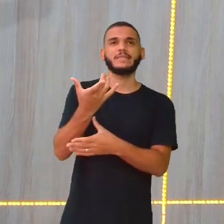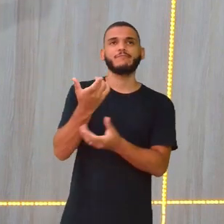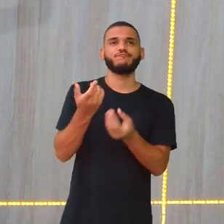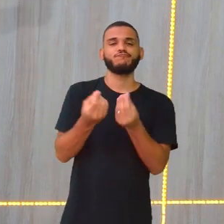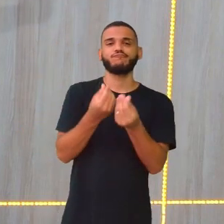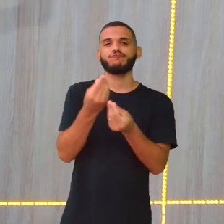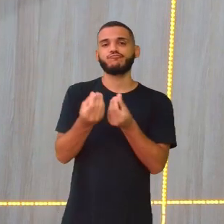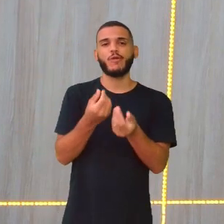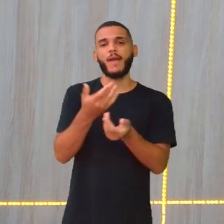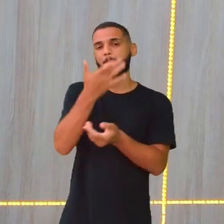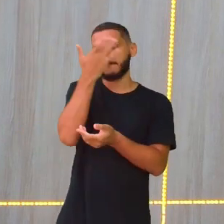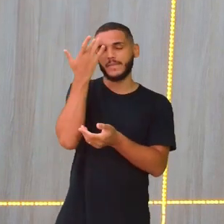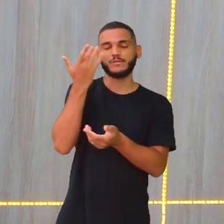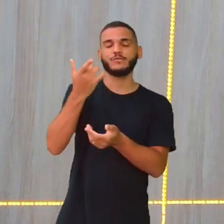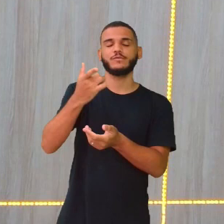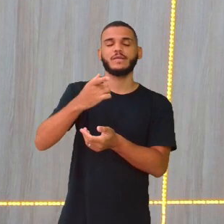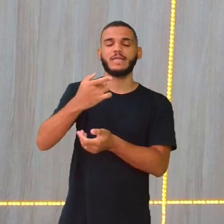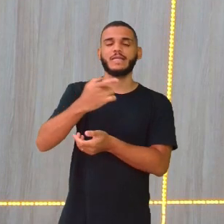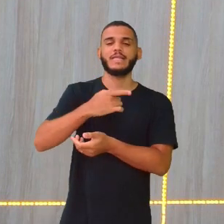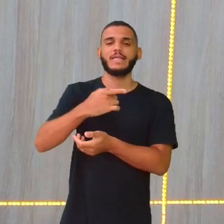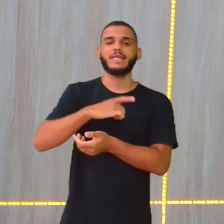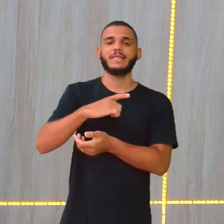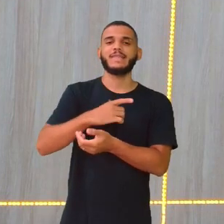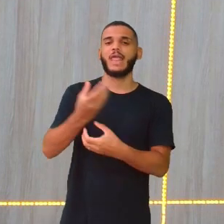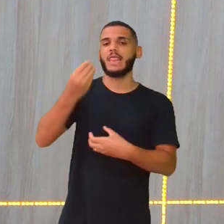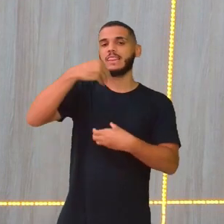inconsciente, porque a gente foi construído